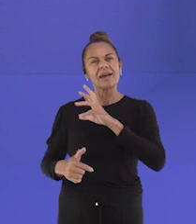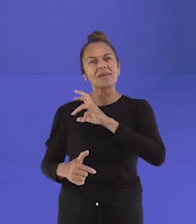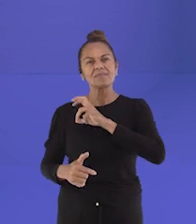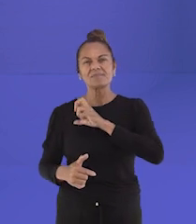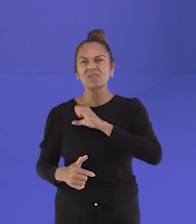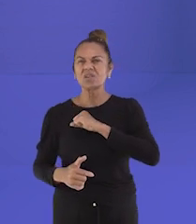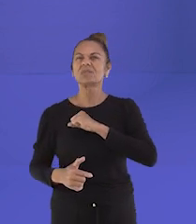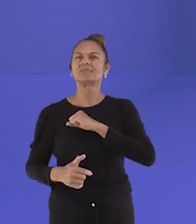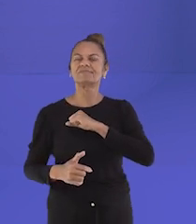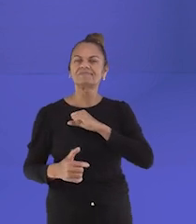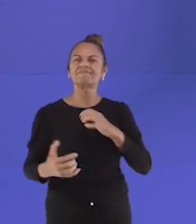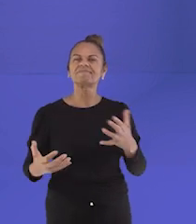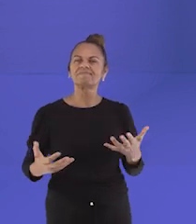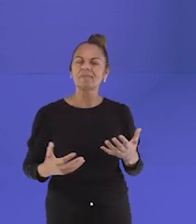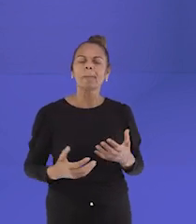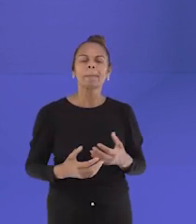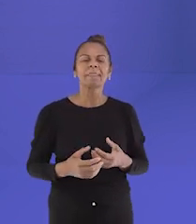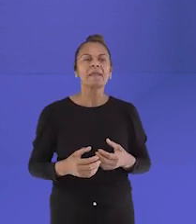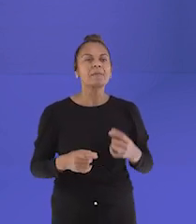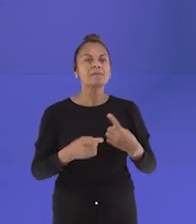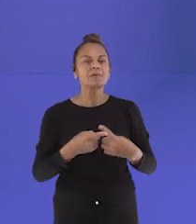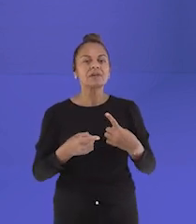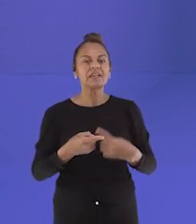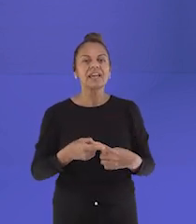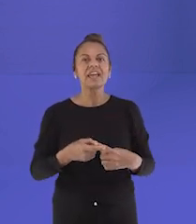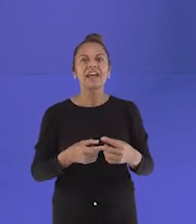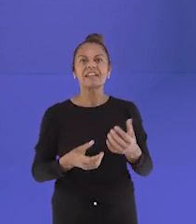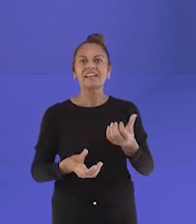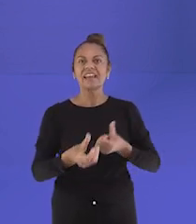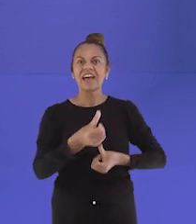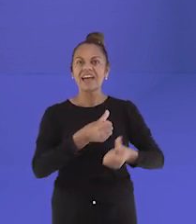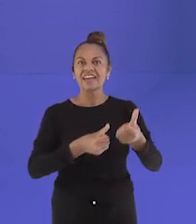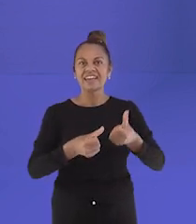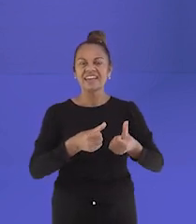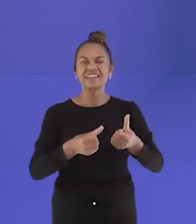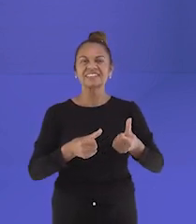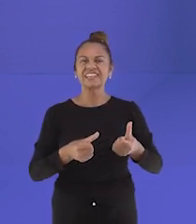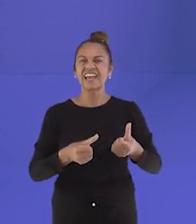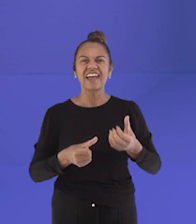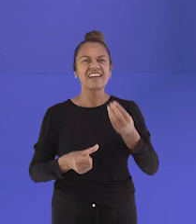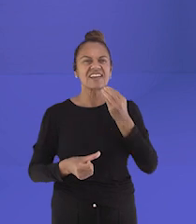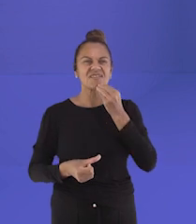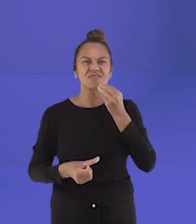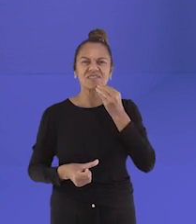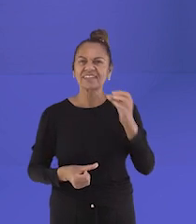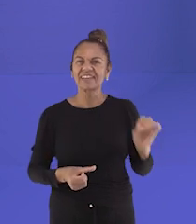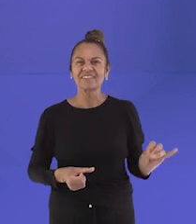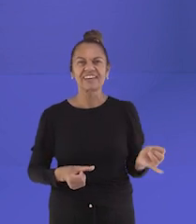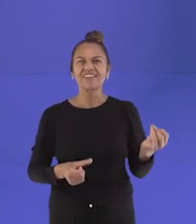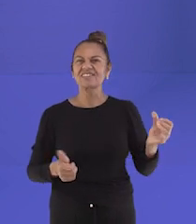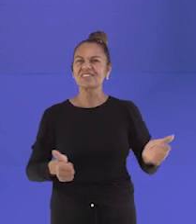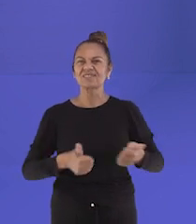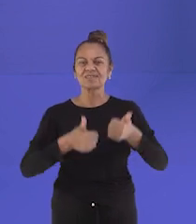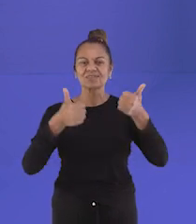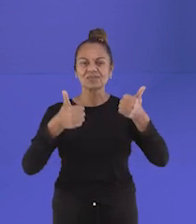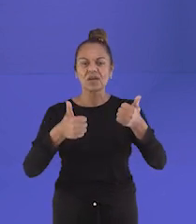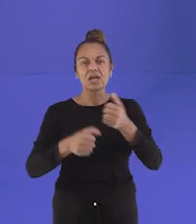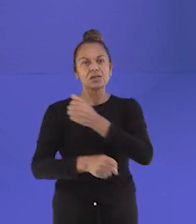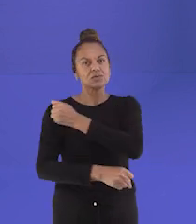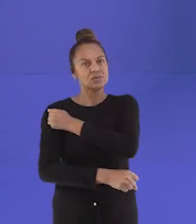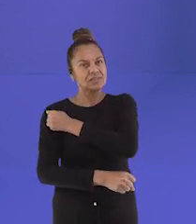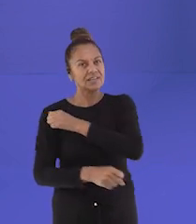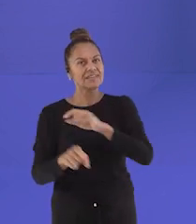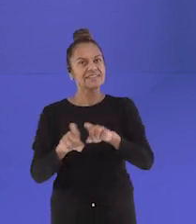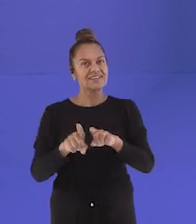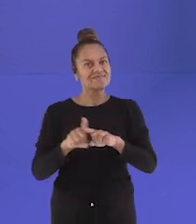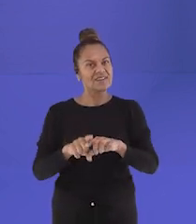recheadas de amor e ternura. Estar na EJA é um privilégio, seja como estudante ou